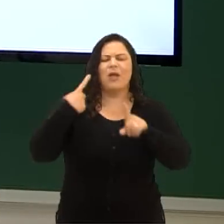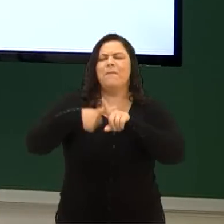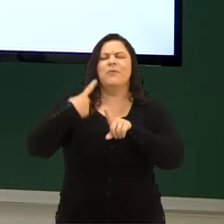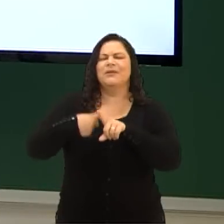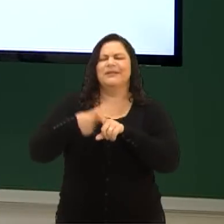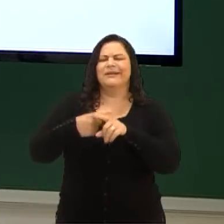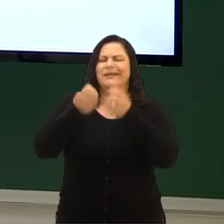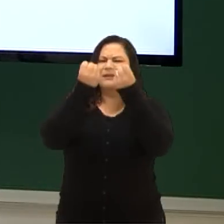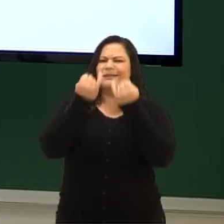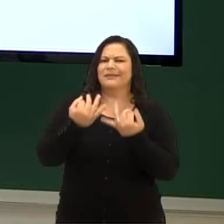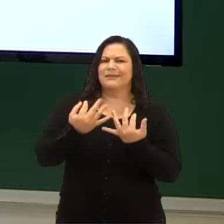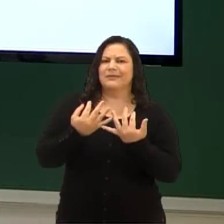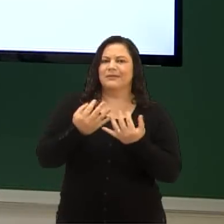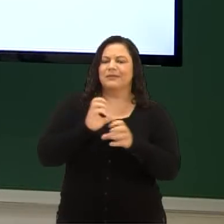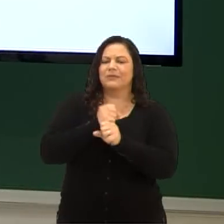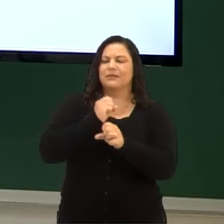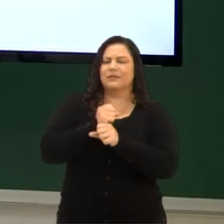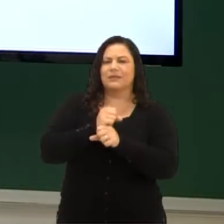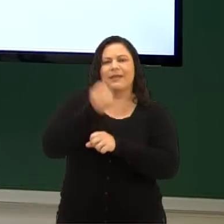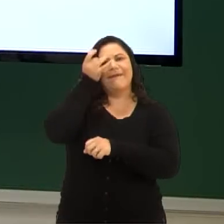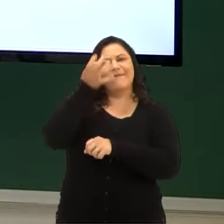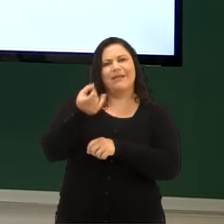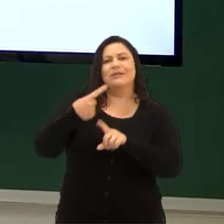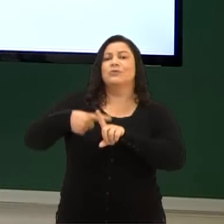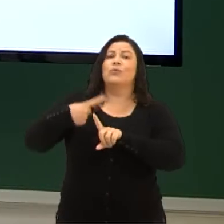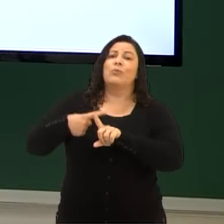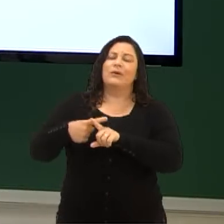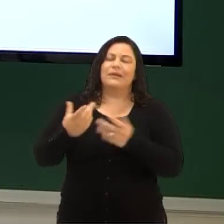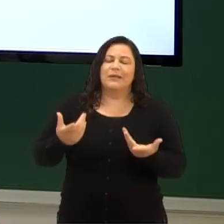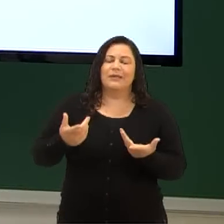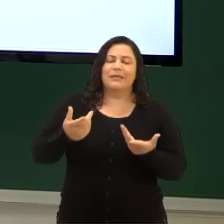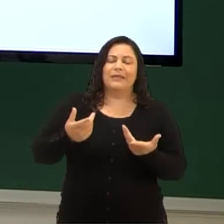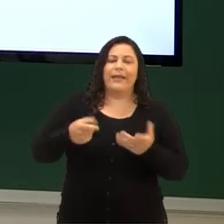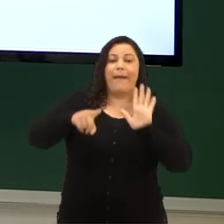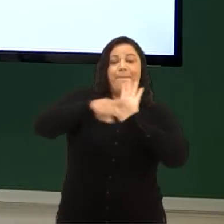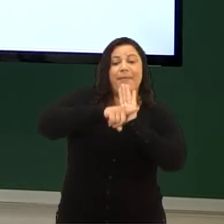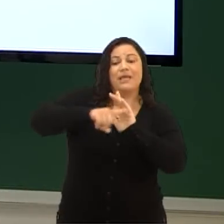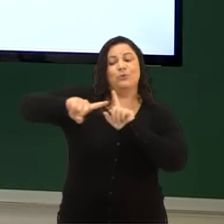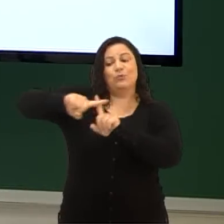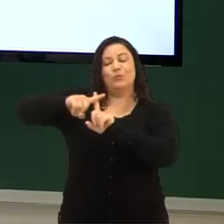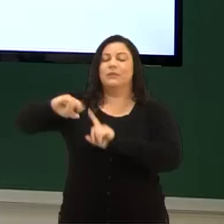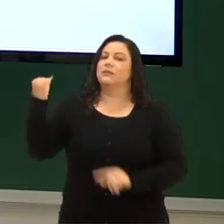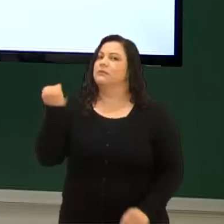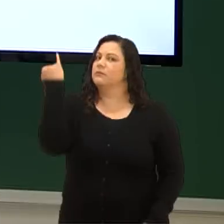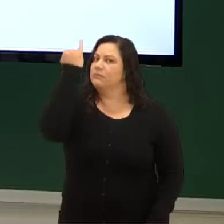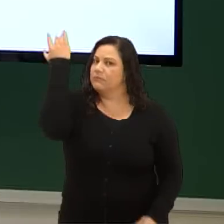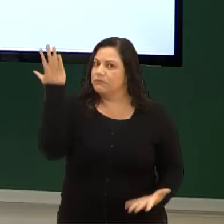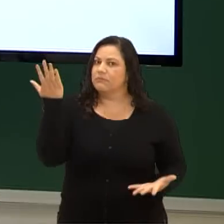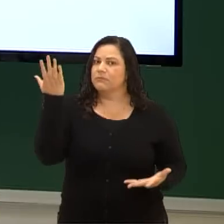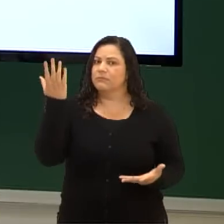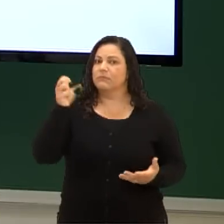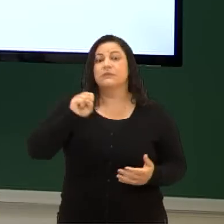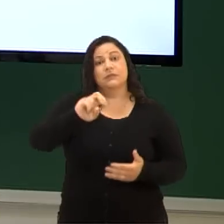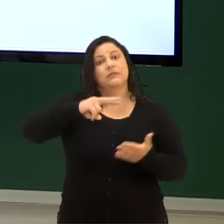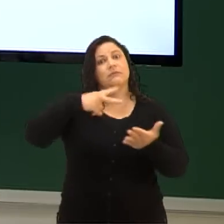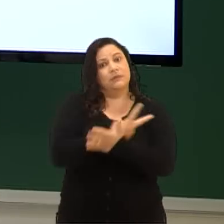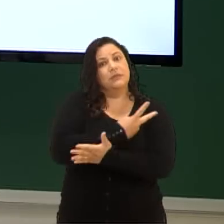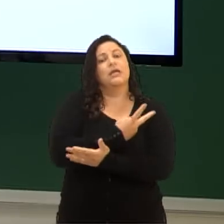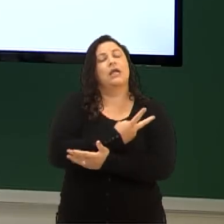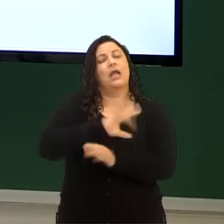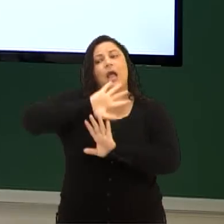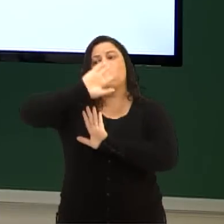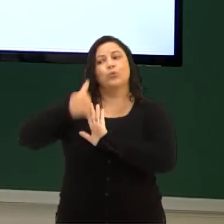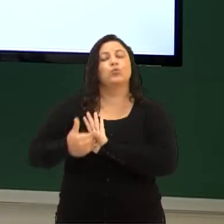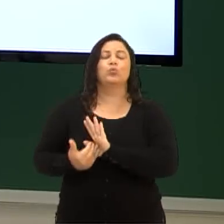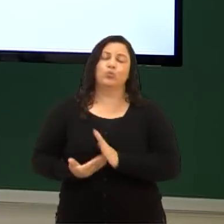simples? Porque o sinal é importante. Se você errar um elemento de uma matriz, você erra toda a matriz.